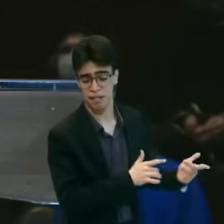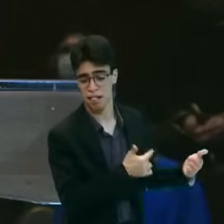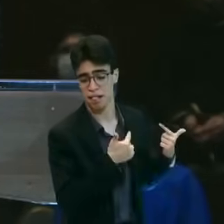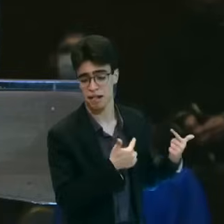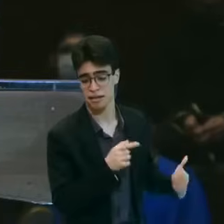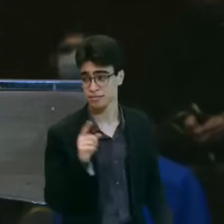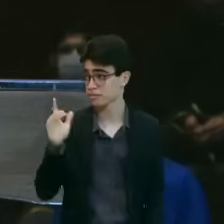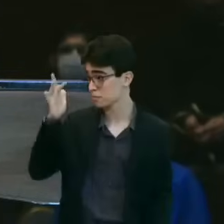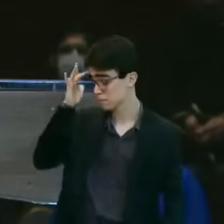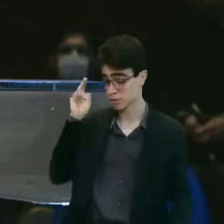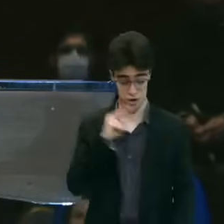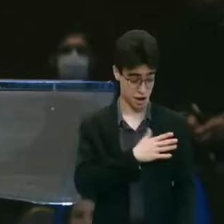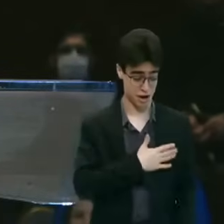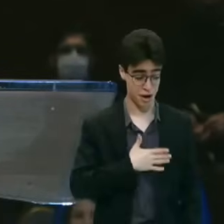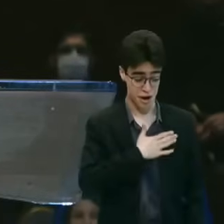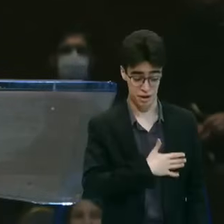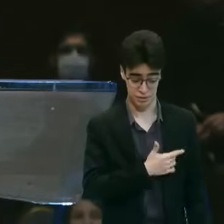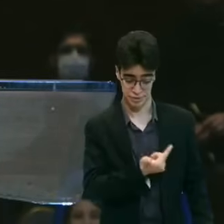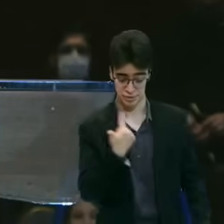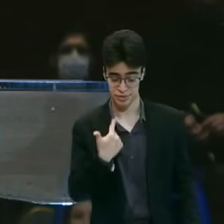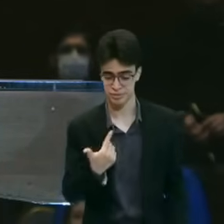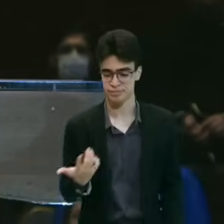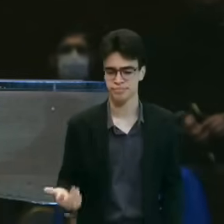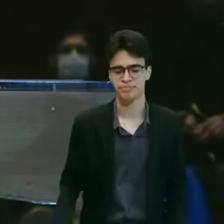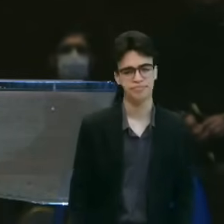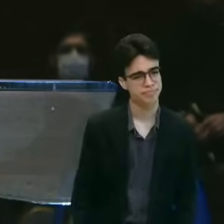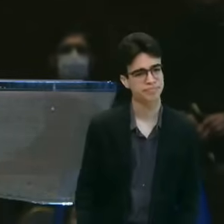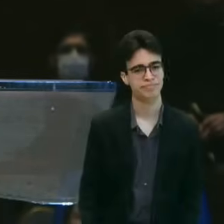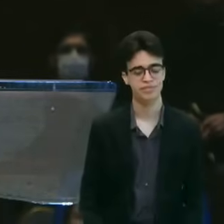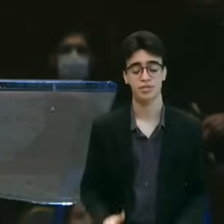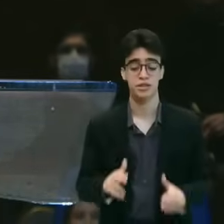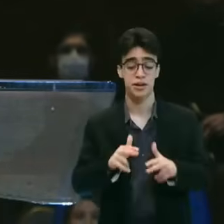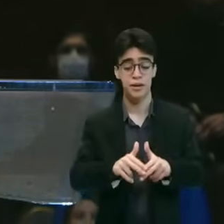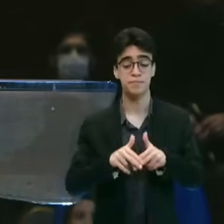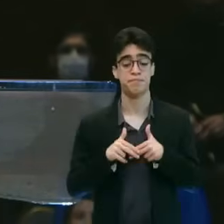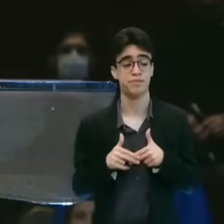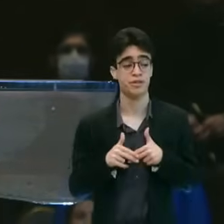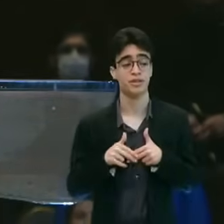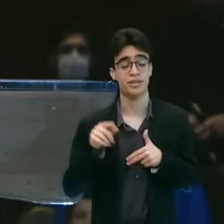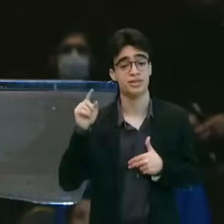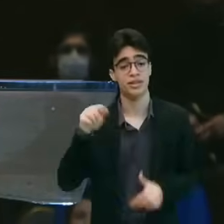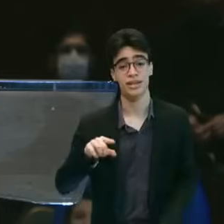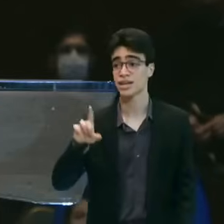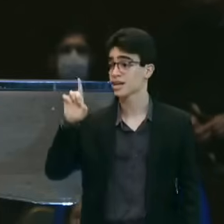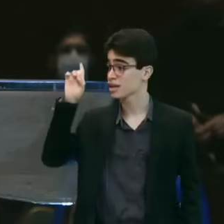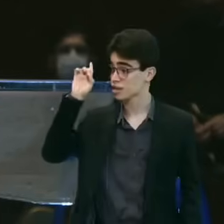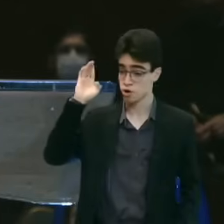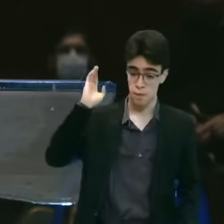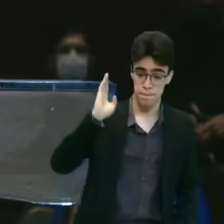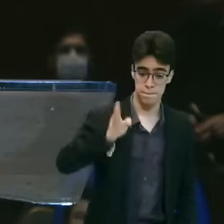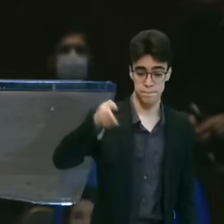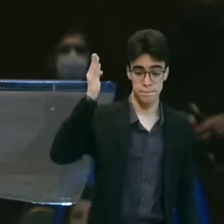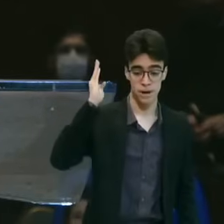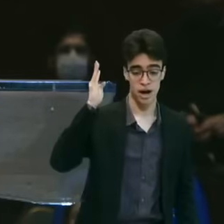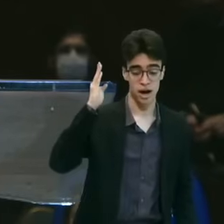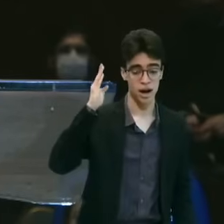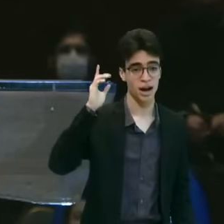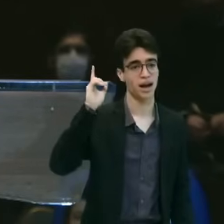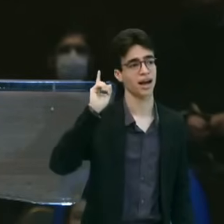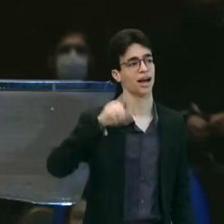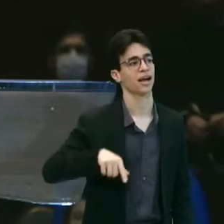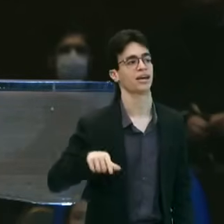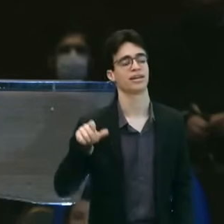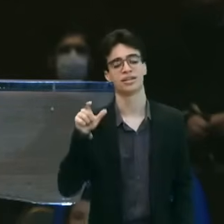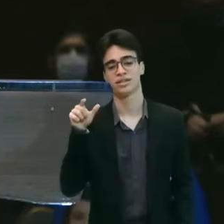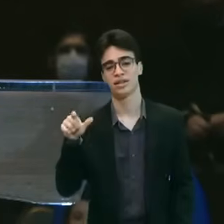Gostam mais dele do que de mim. E por isso, a intervenção de Deus foi um alerta na vida